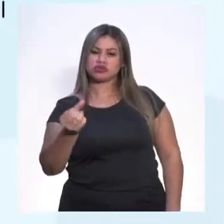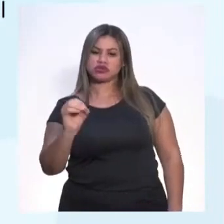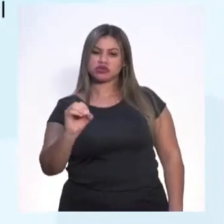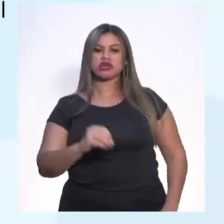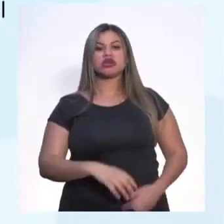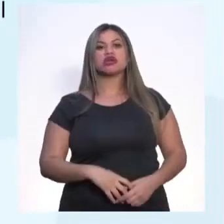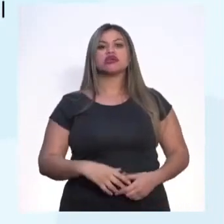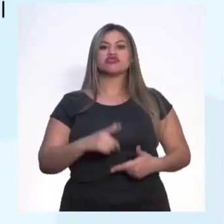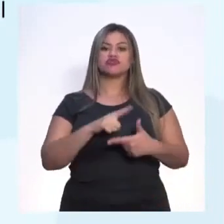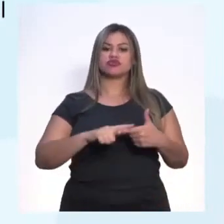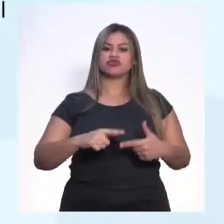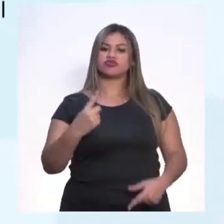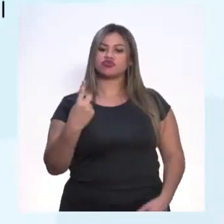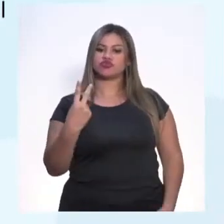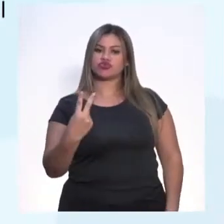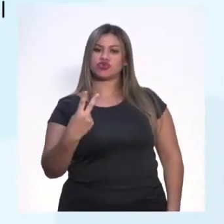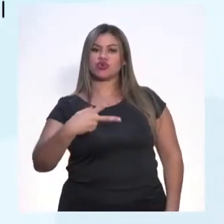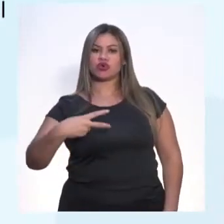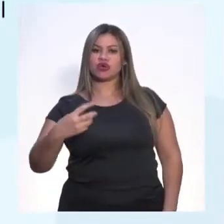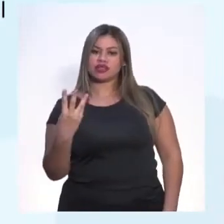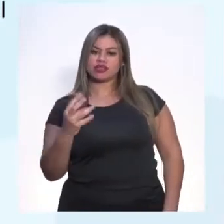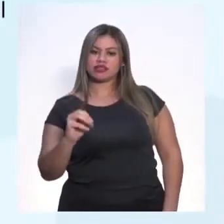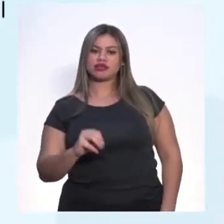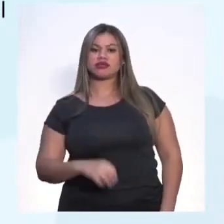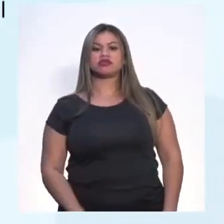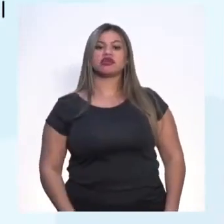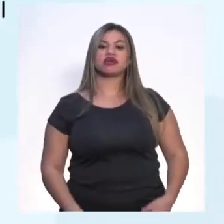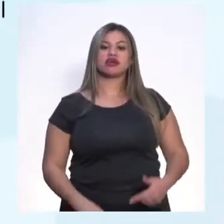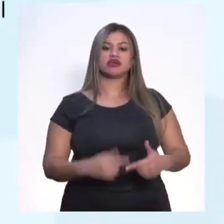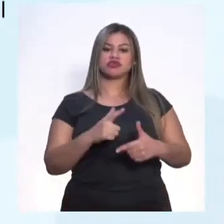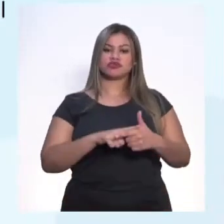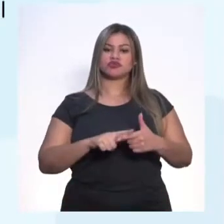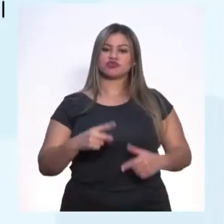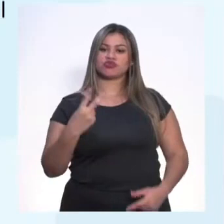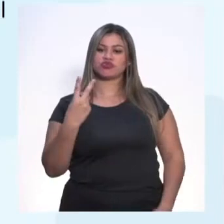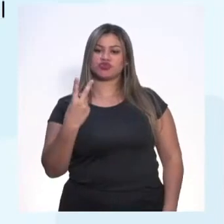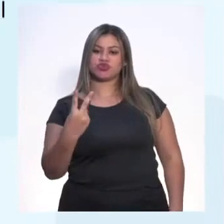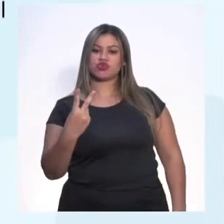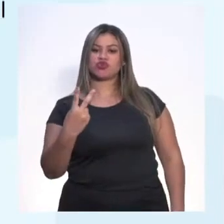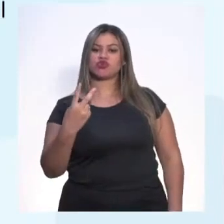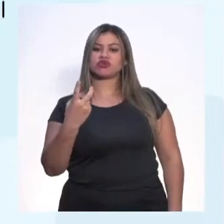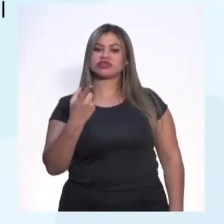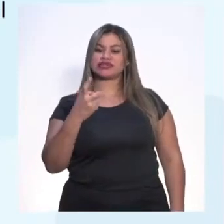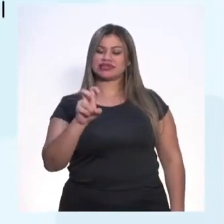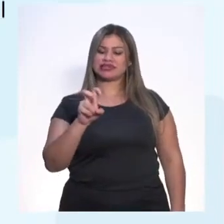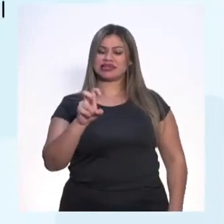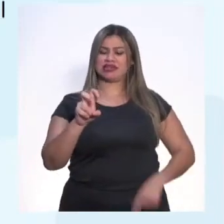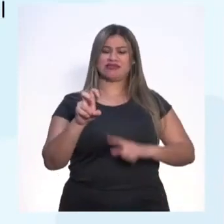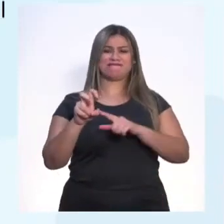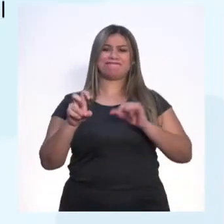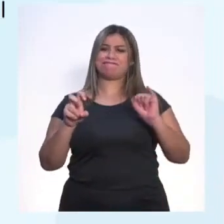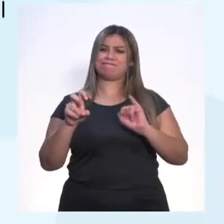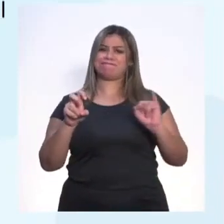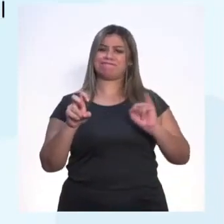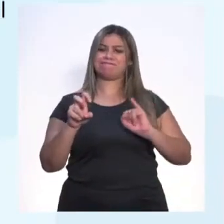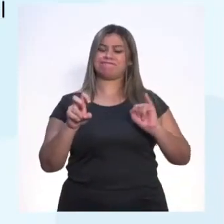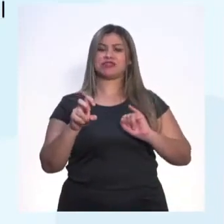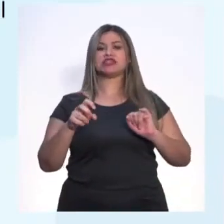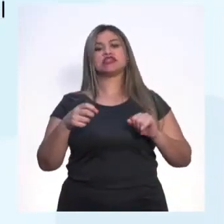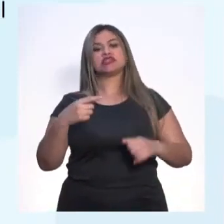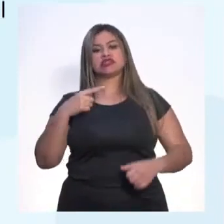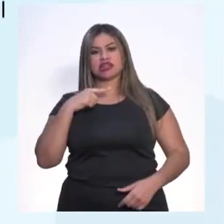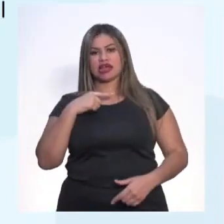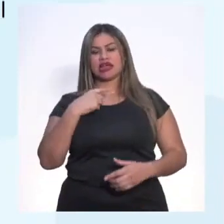2, 30. É par, divide por 2, 15. Opa, esse é ímpar. 15 está na tabuada